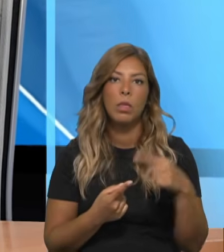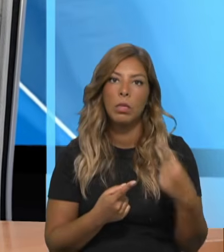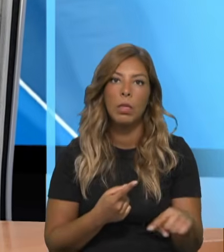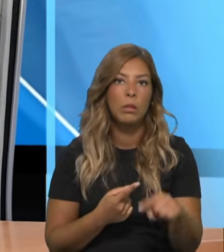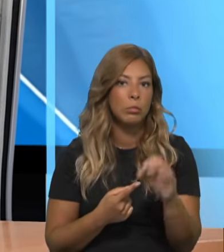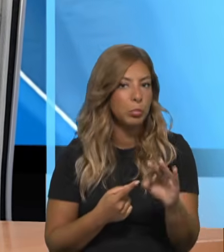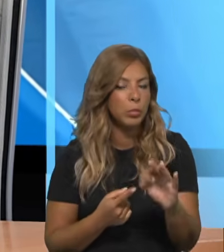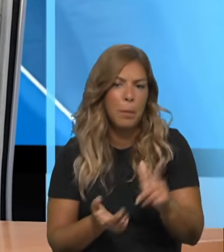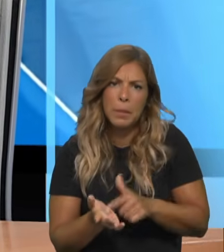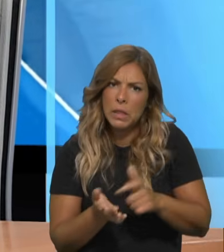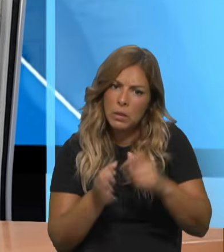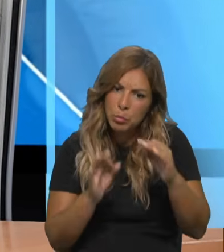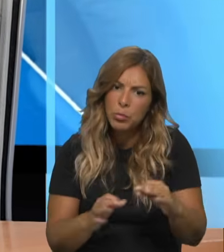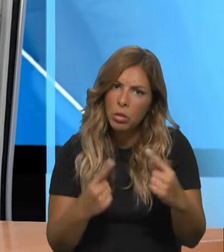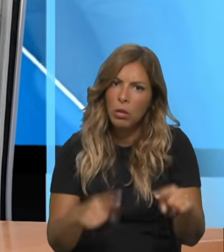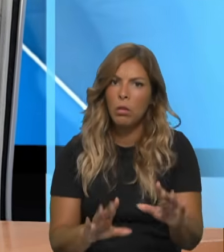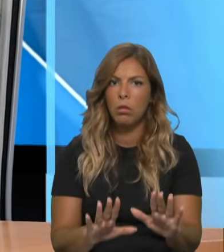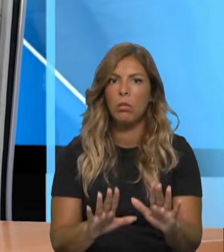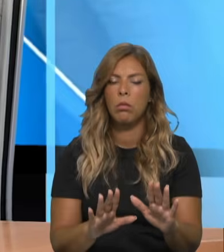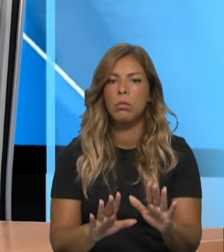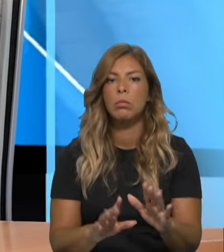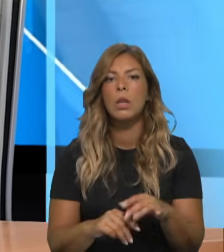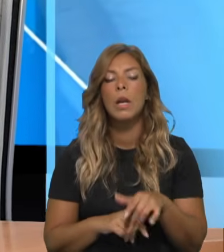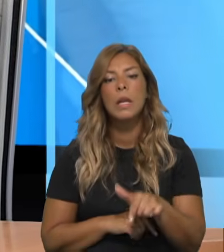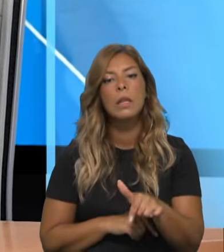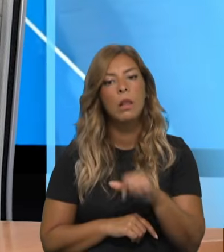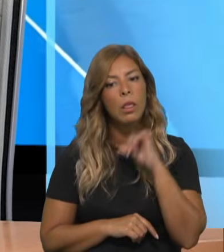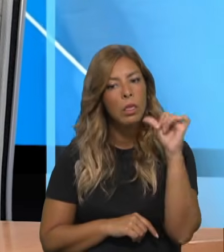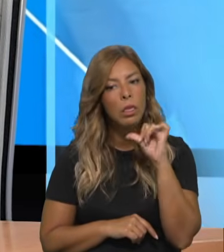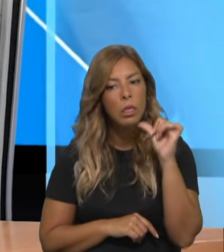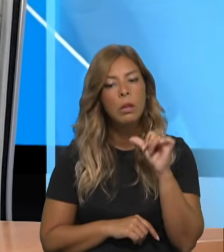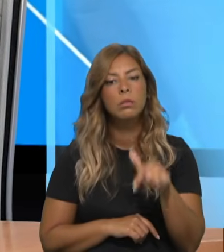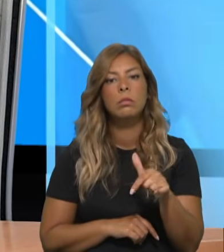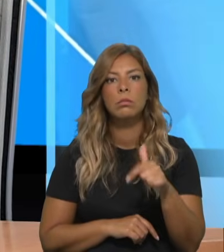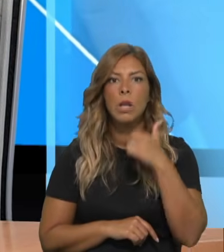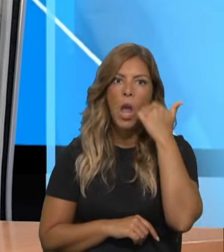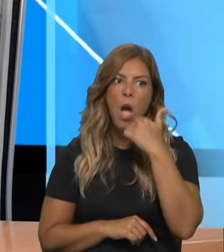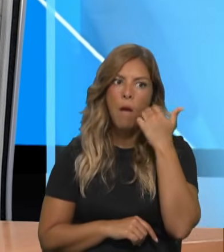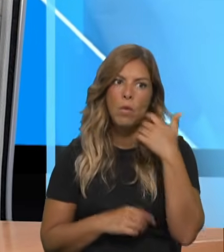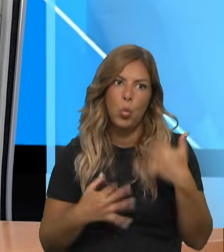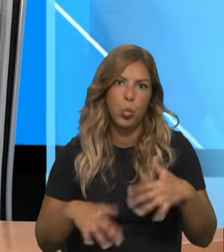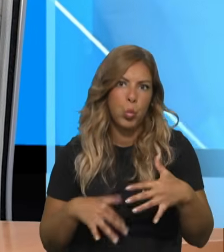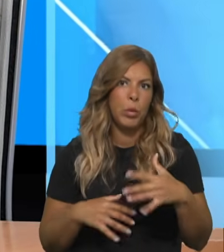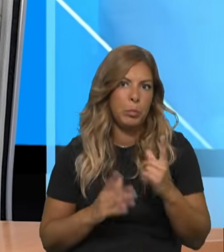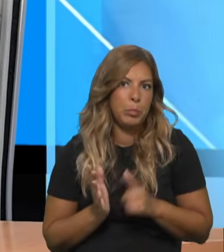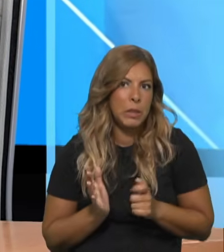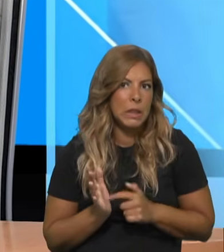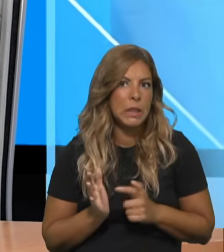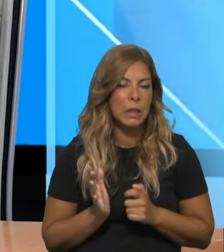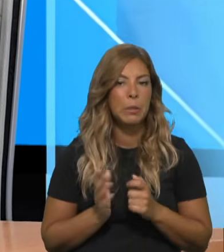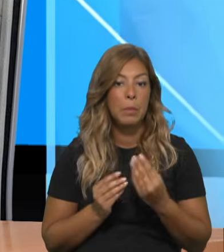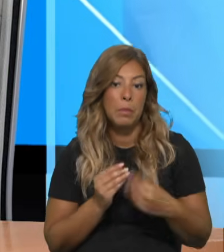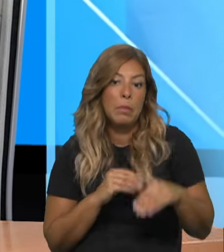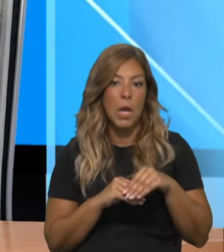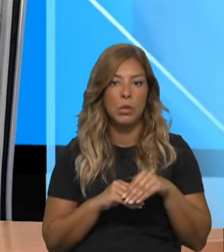é necessário para estas pessoas que estão deslocadas e continuam com graves carências, mas também um apelo aos